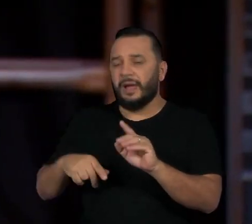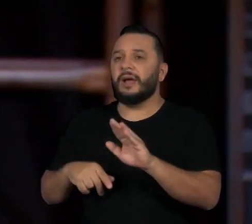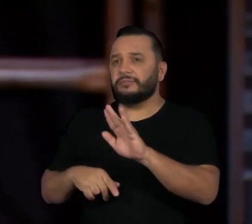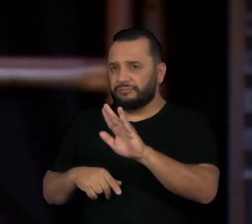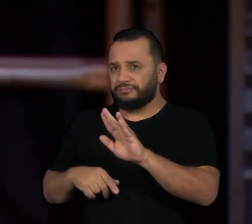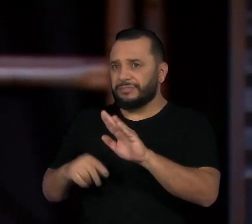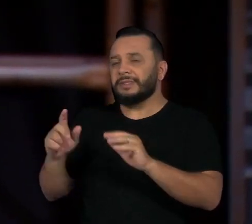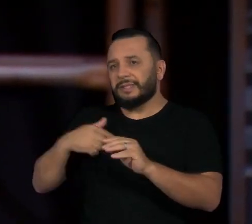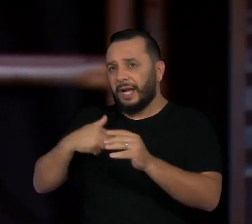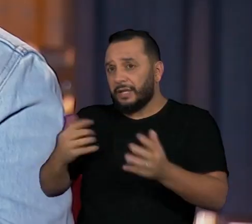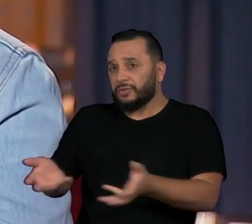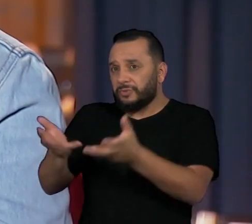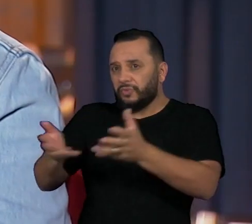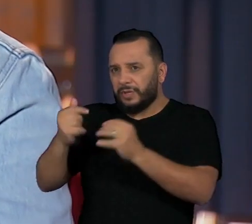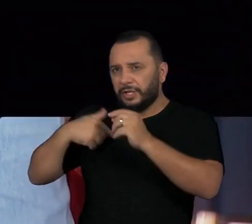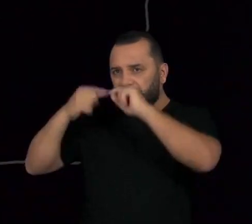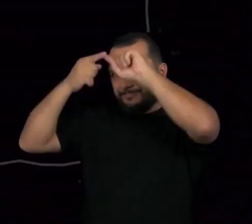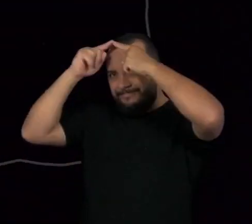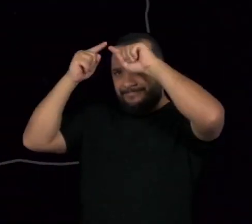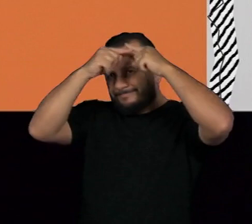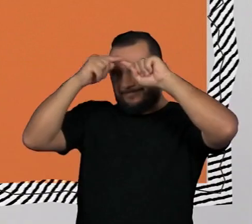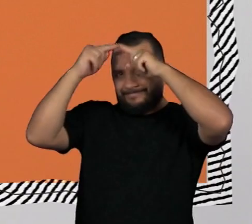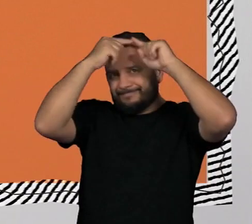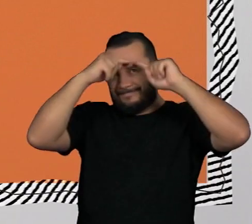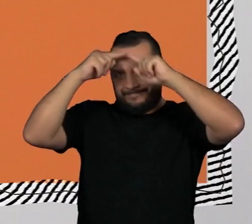Olha, que interessante. E que produzem novas conexões. Sei.